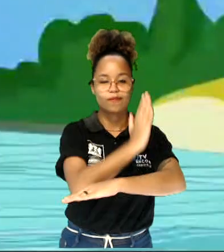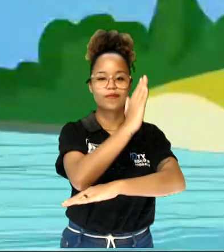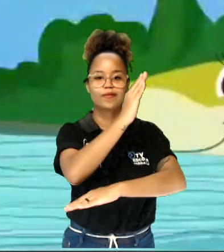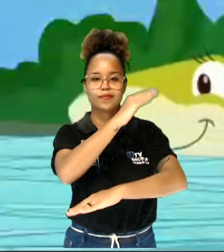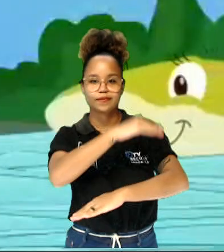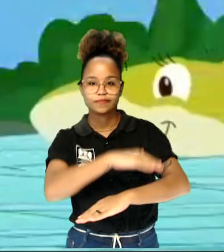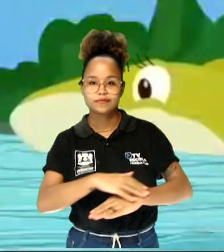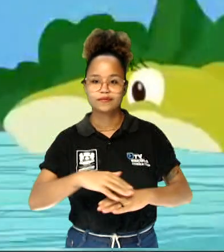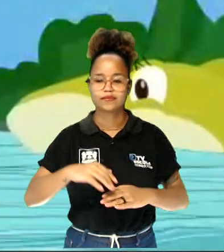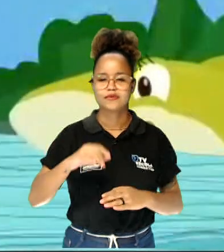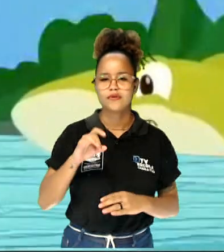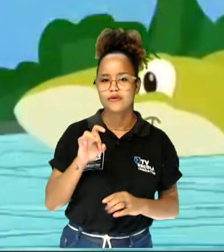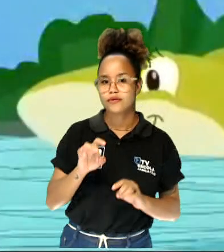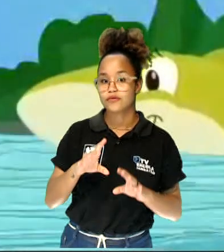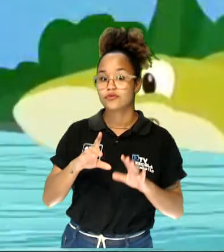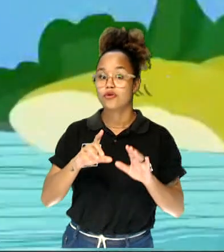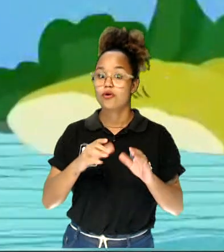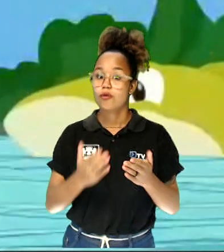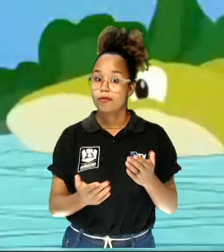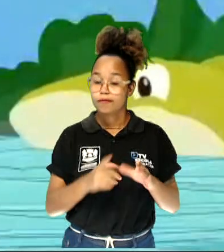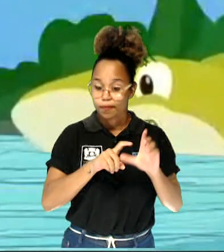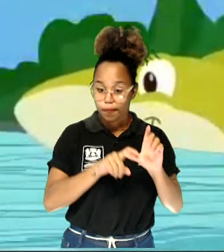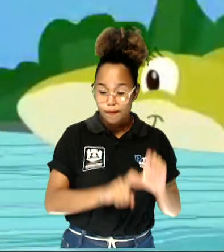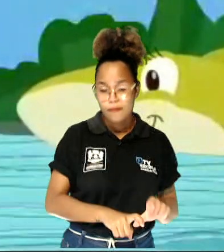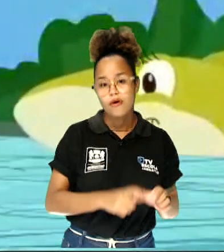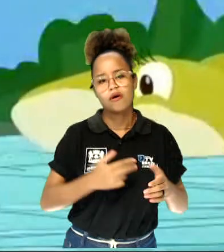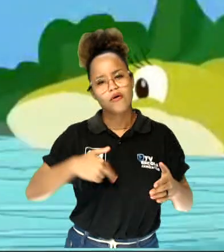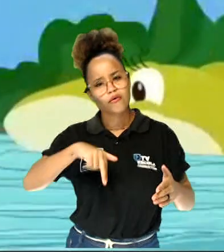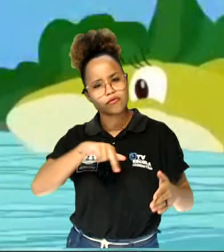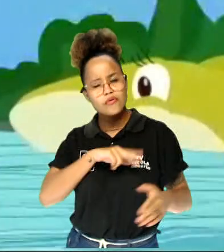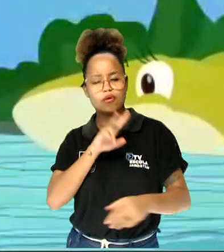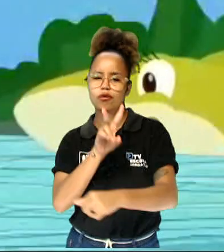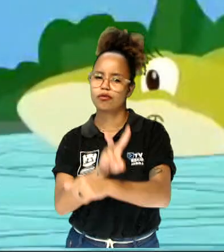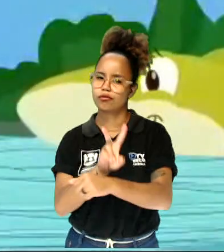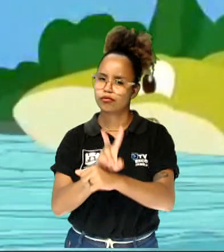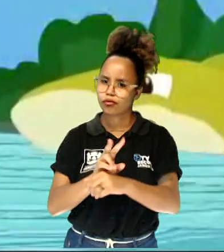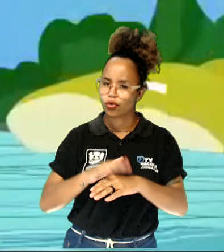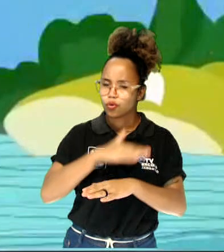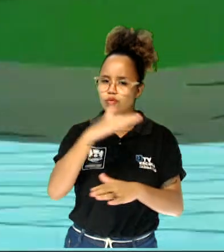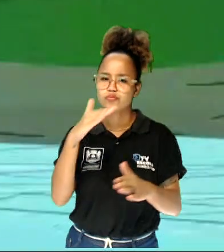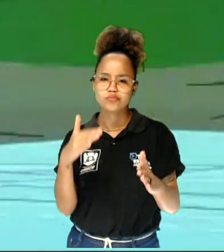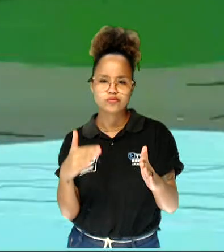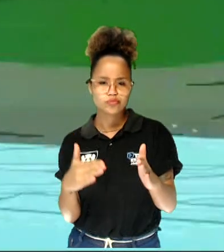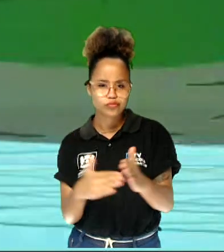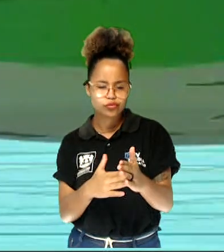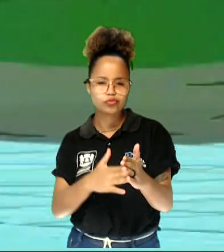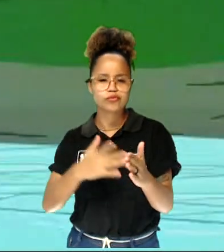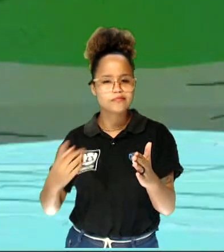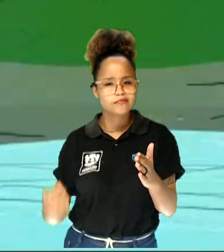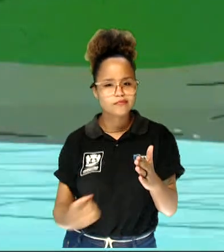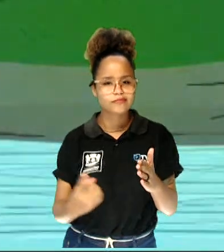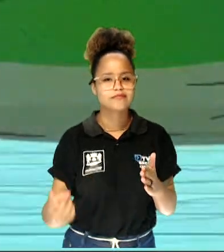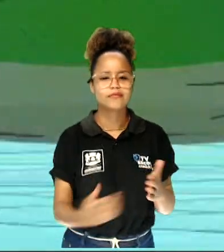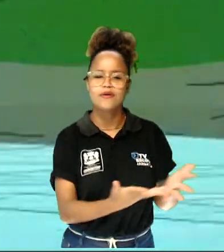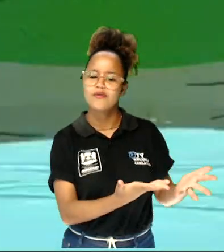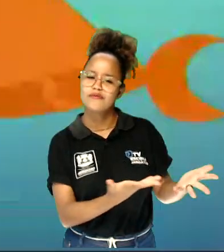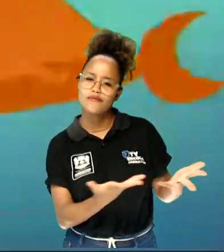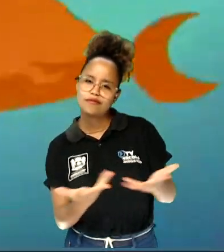Só depende de nós preservar tudo isso para ser infinito.